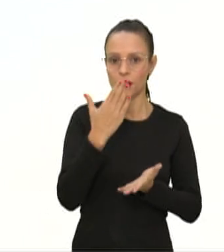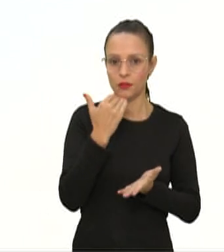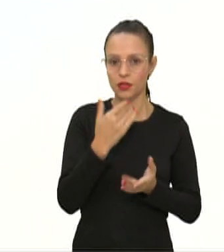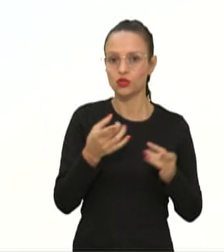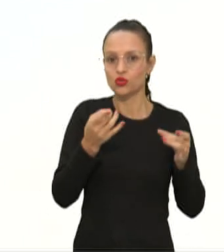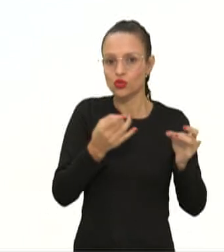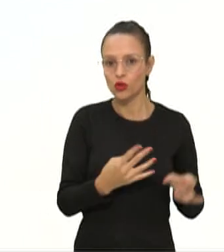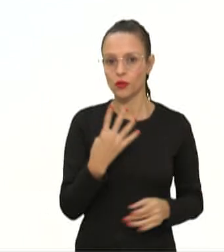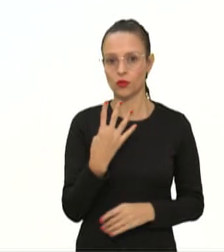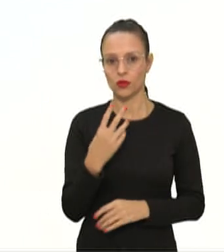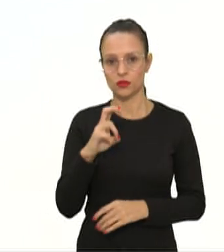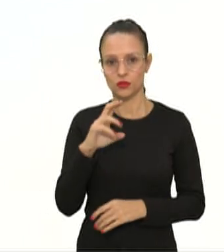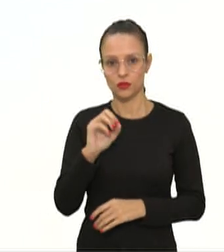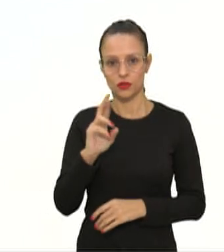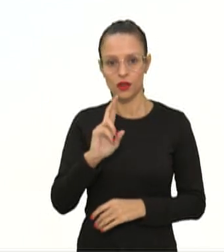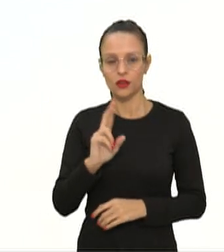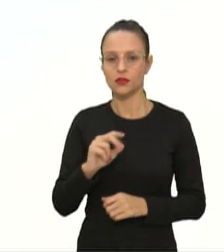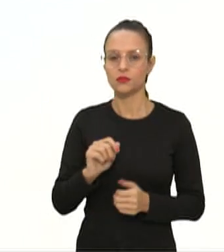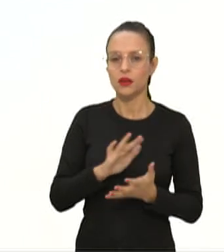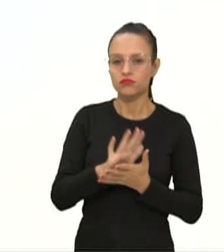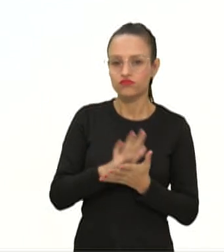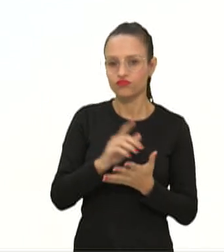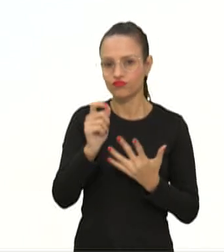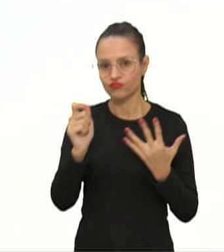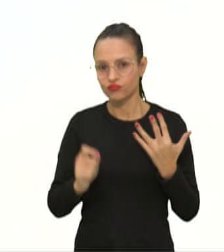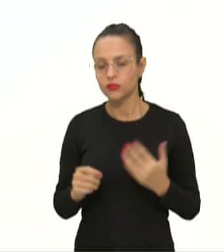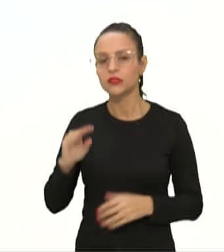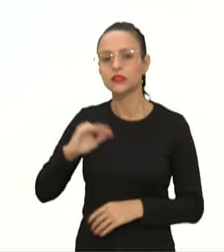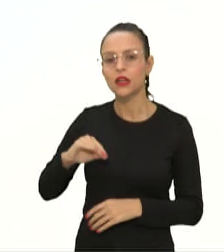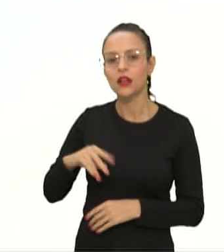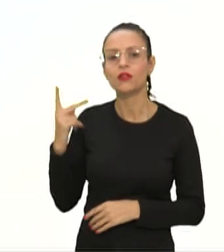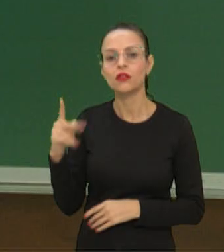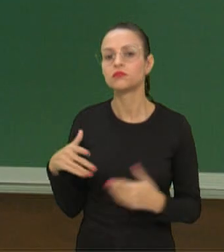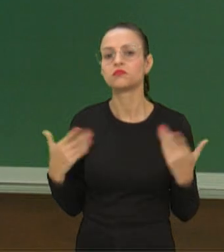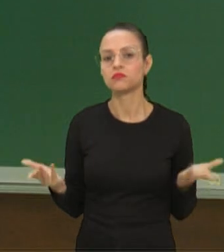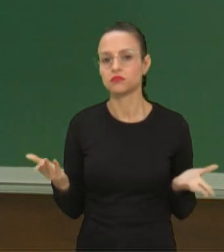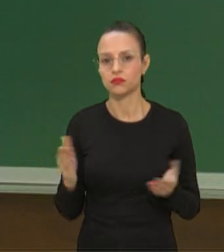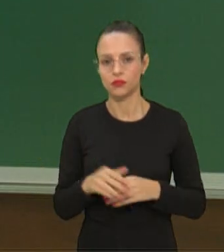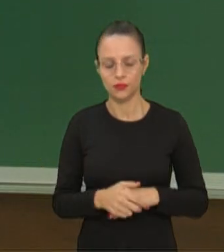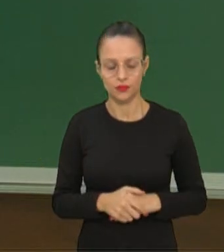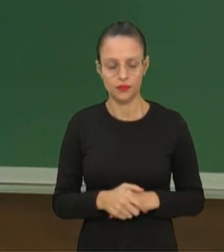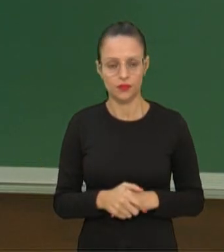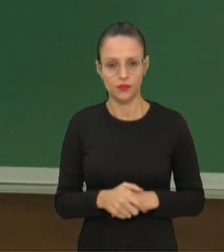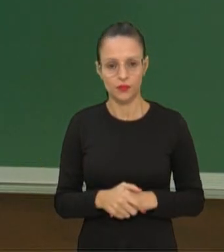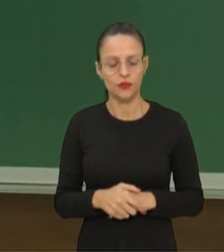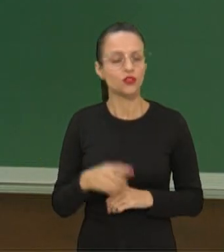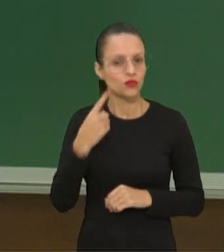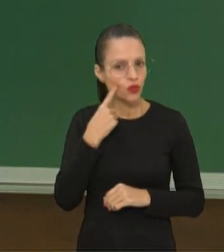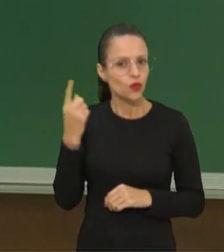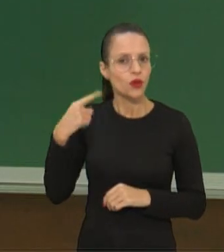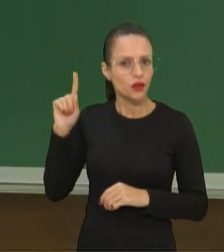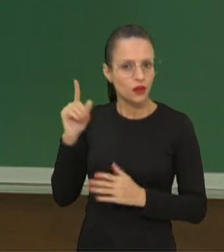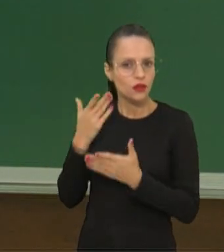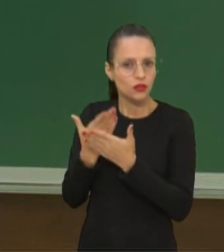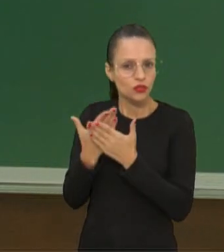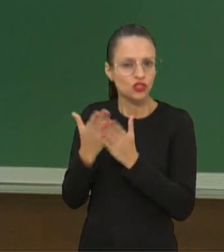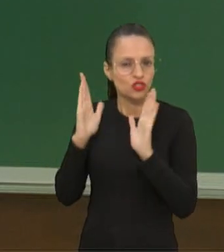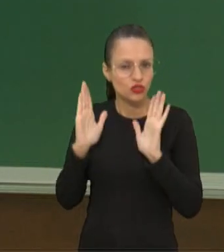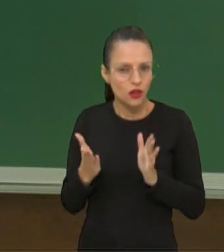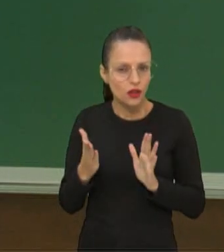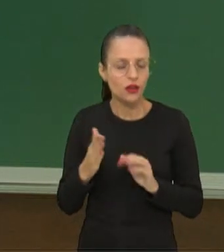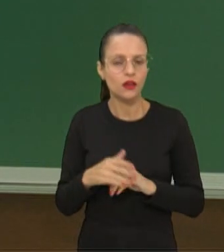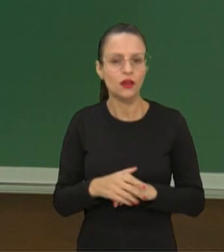R$ 450 para gastos diversos. Qual é o salário de João? Nós já vimos um problema parecido com esse nas aulas